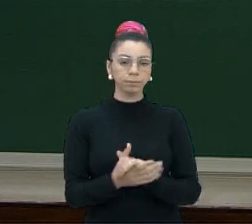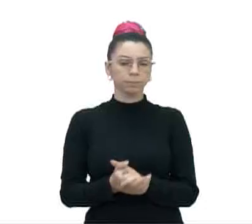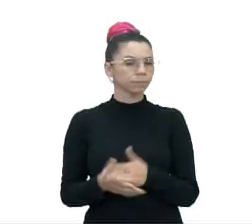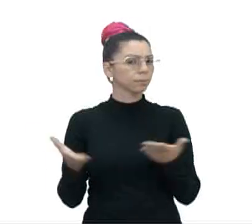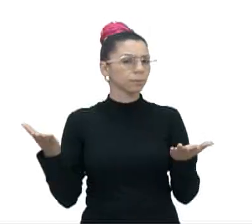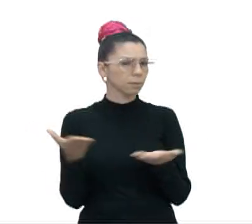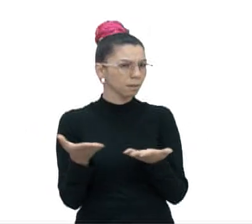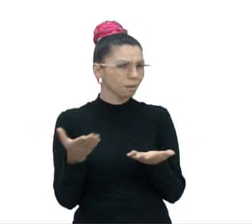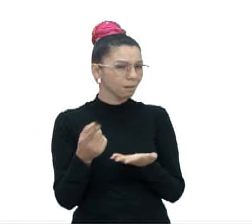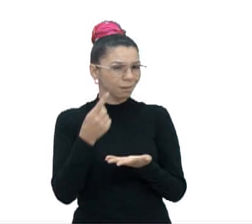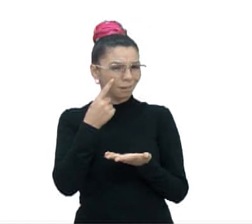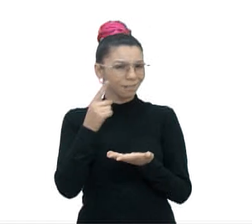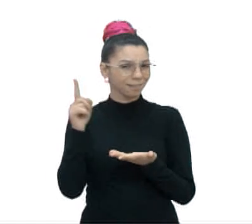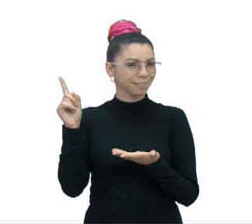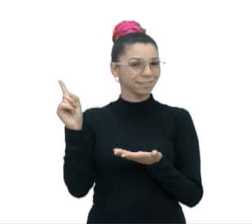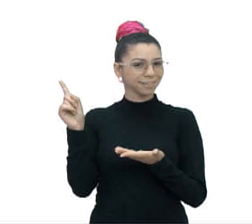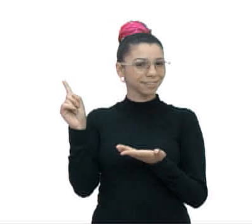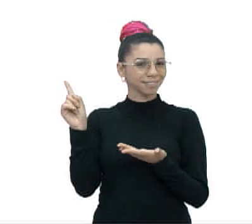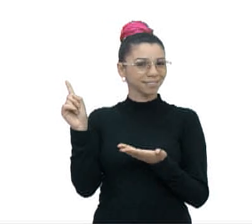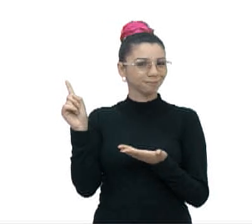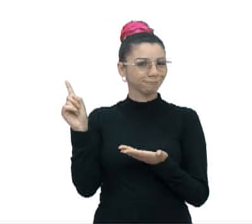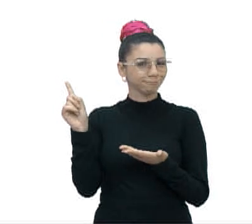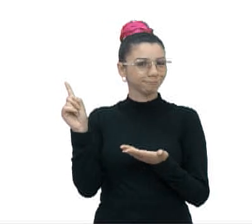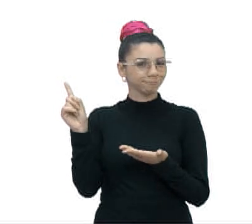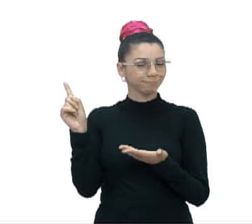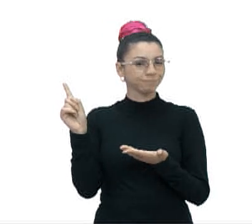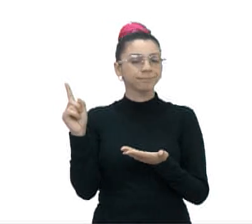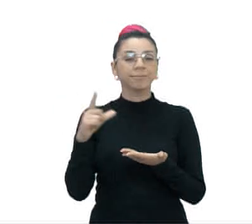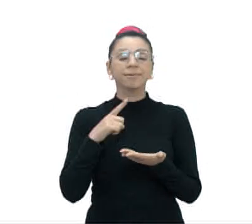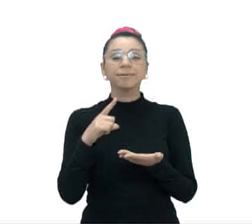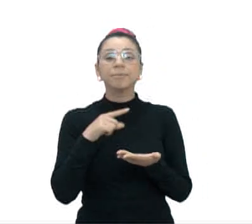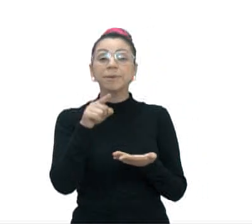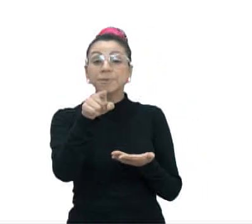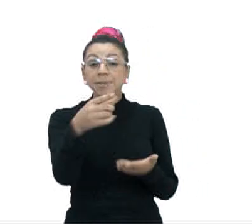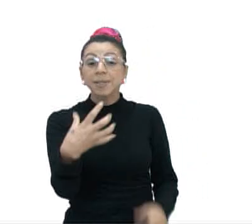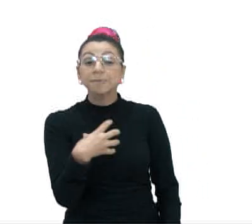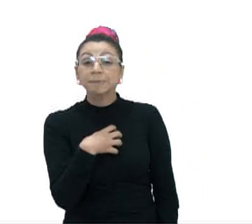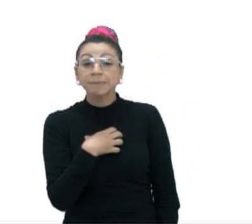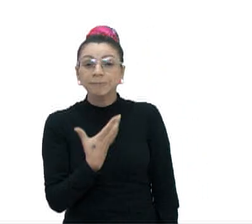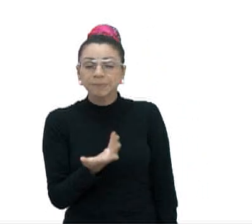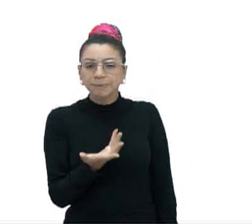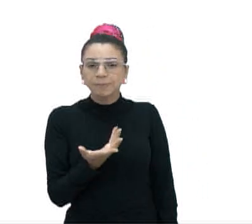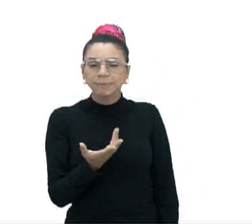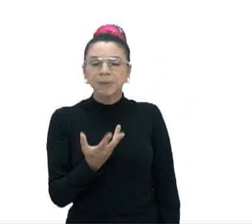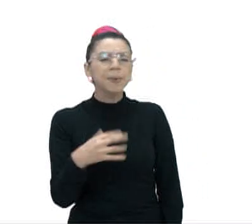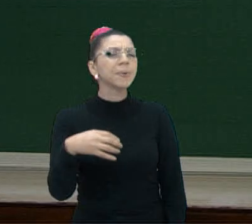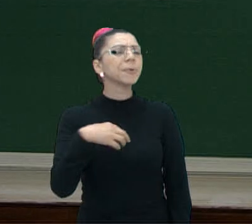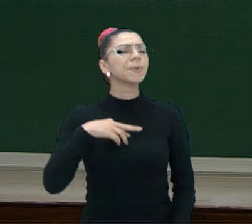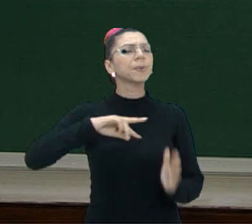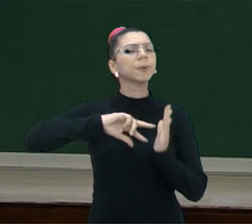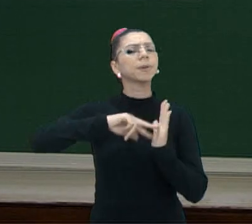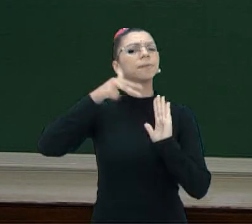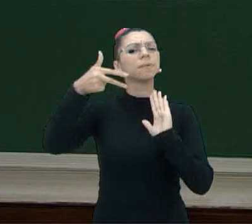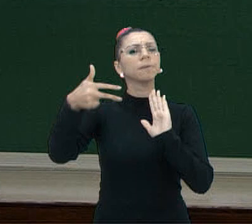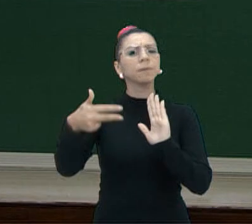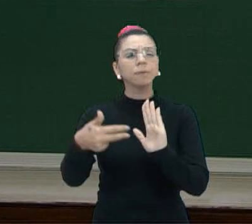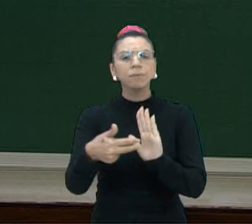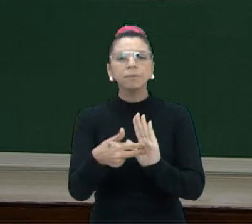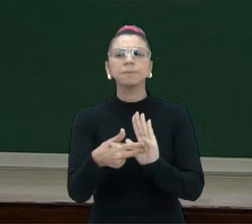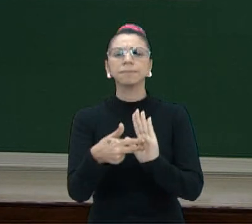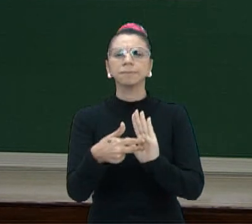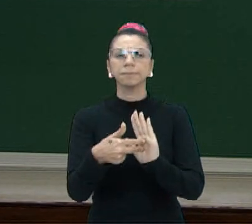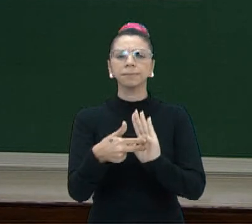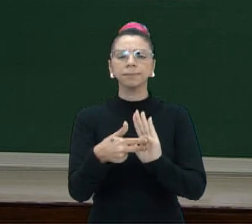Que sentido essa imagem que nós temos aqui traz para vocês? Que sentido que ela está